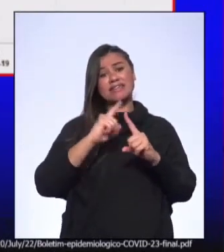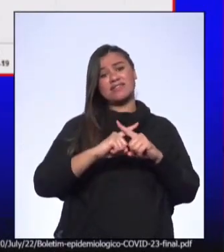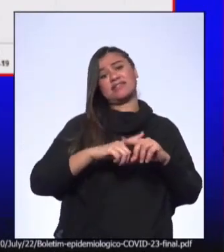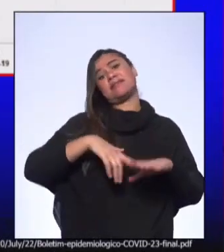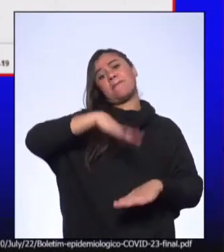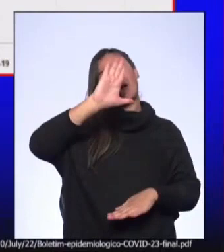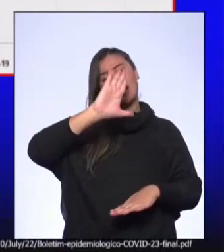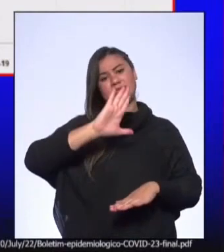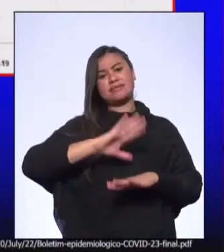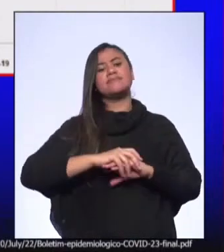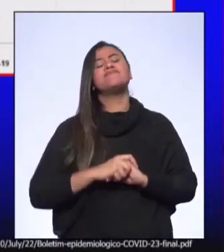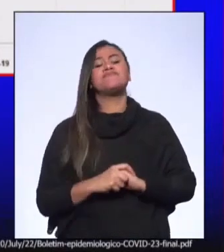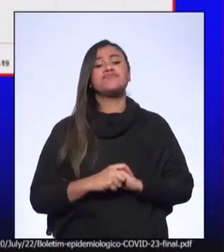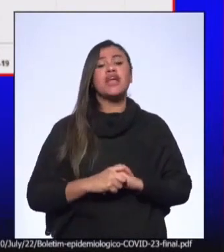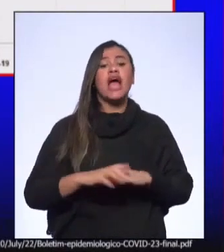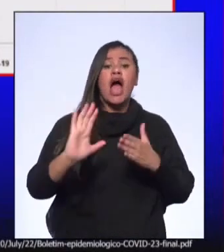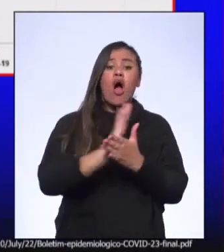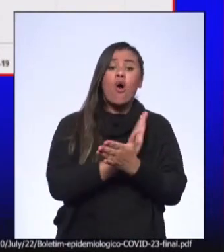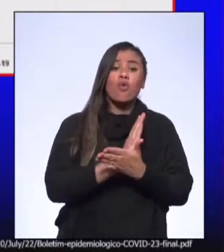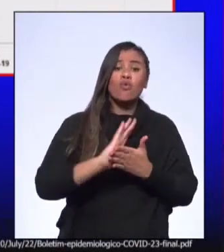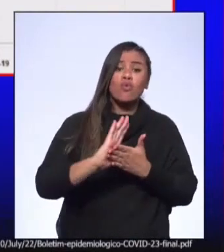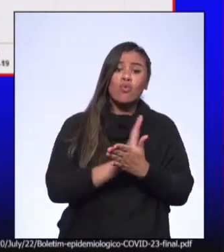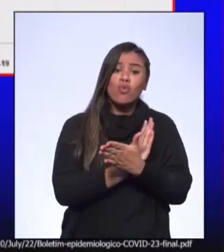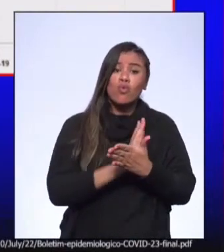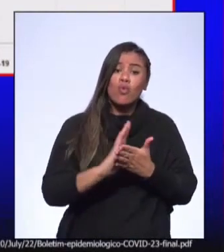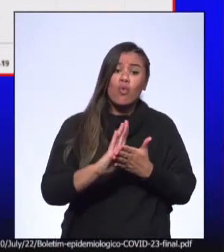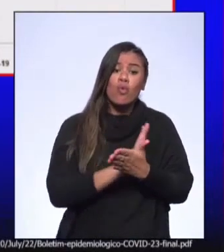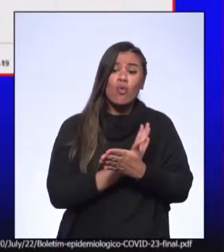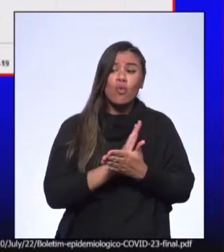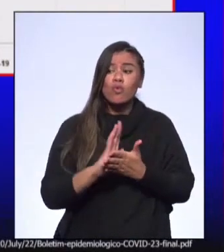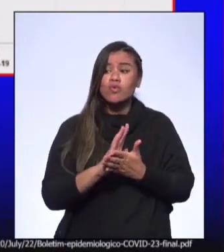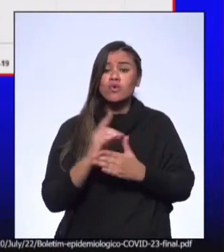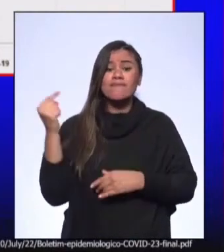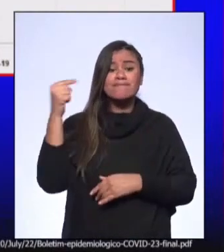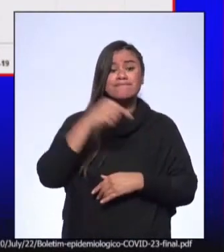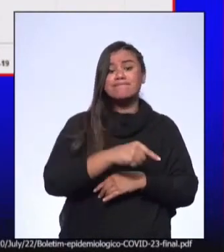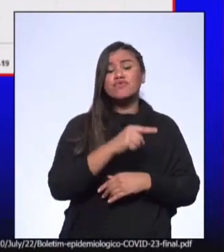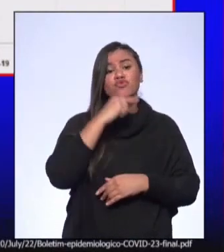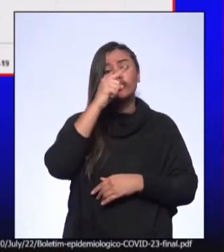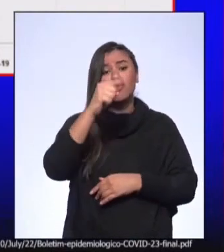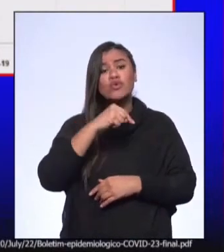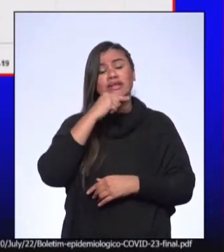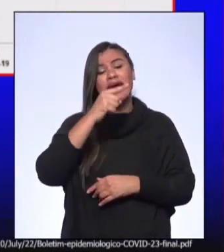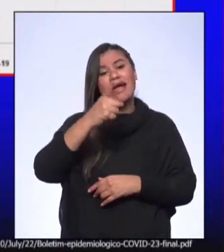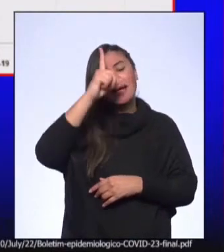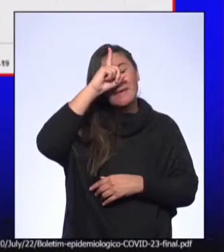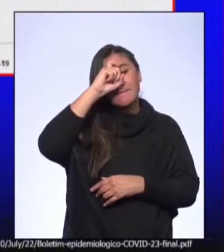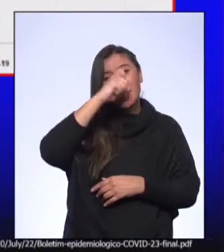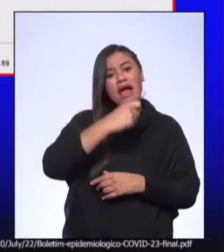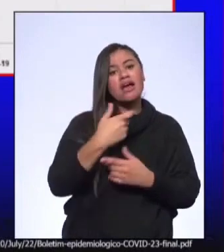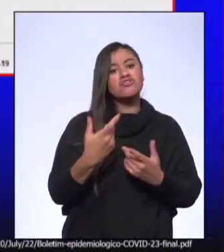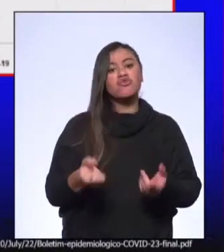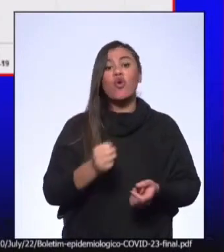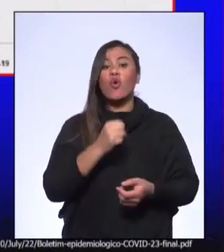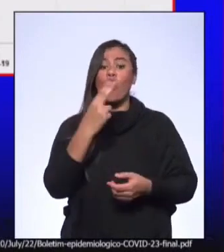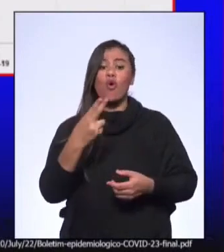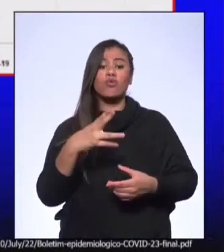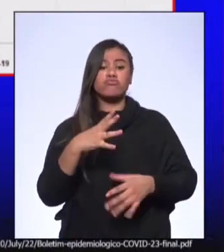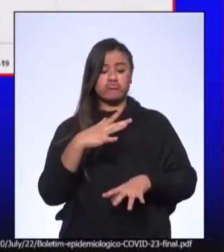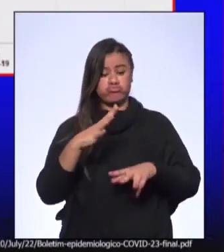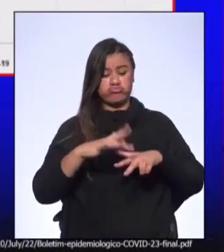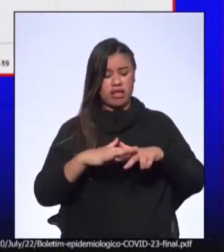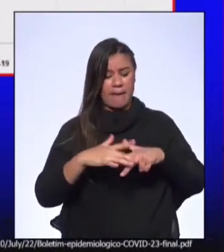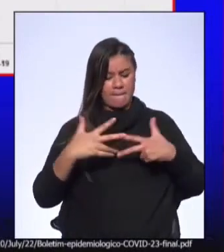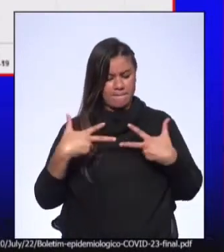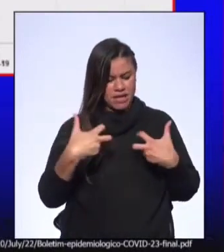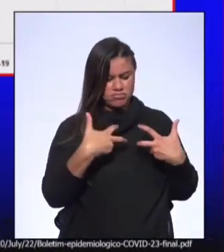pelos sistemas de vigilância, os casos podem passar despercebidos, porque há muitos casos que nem apresentam sintomas e